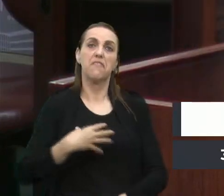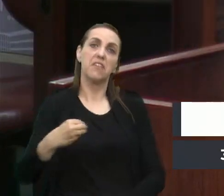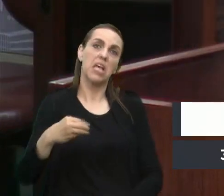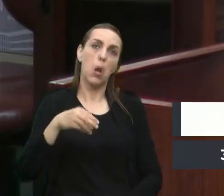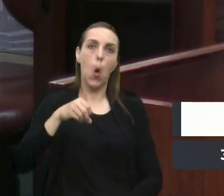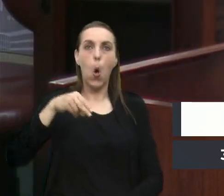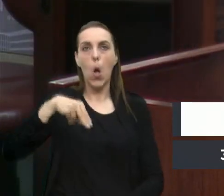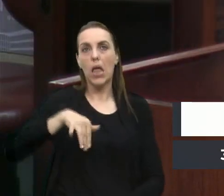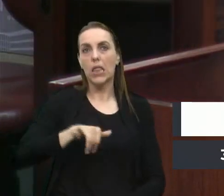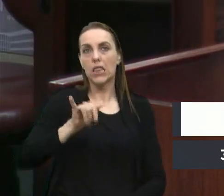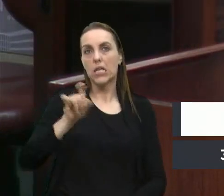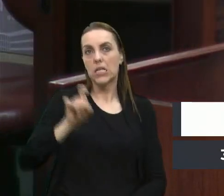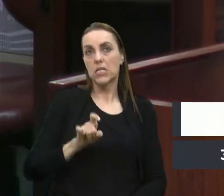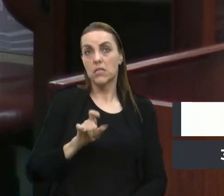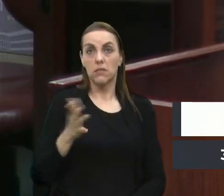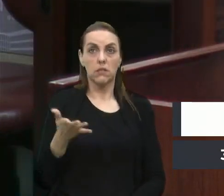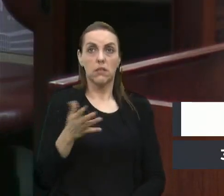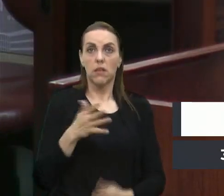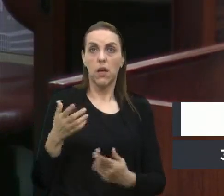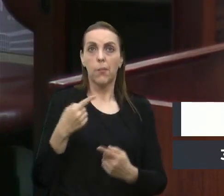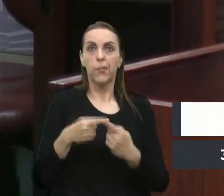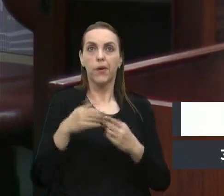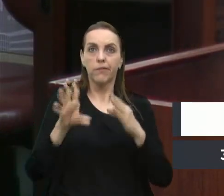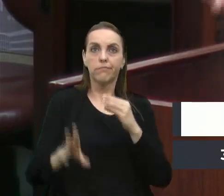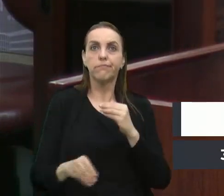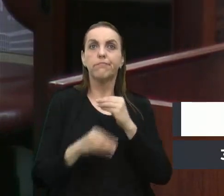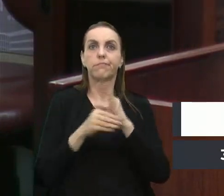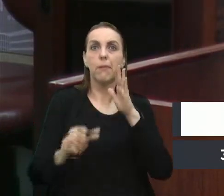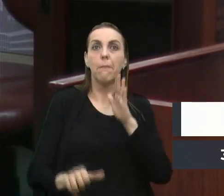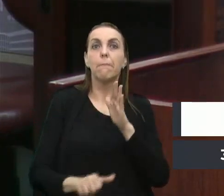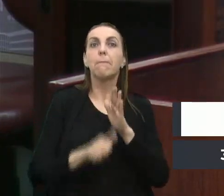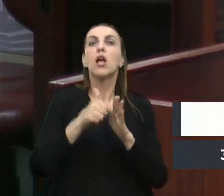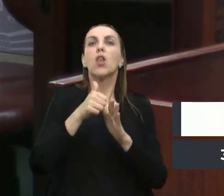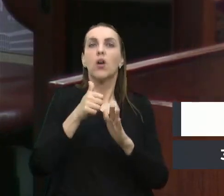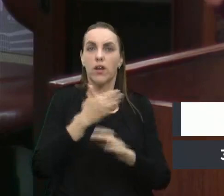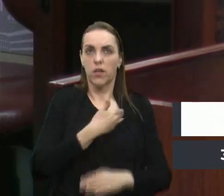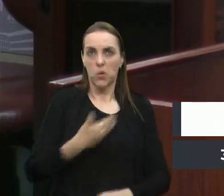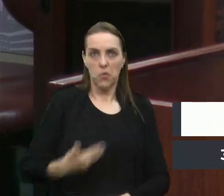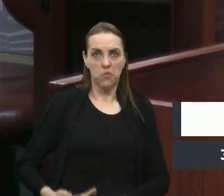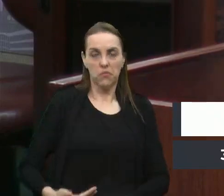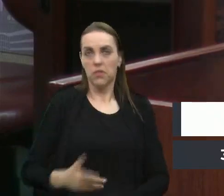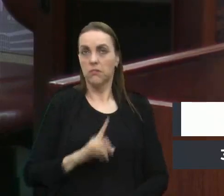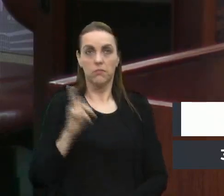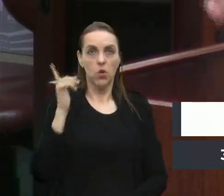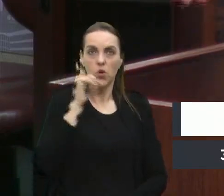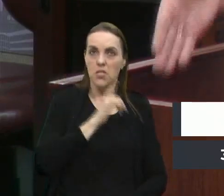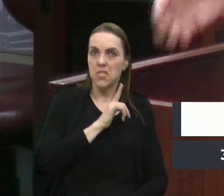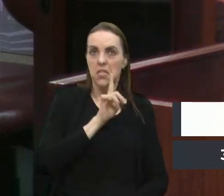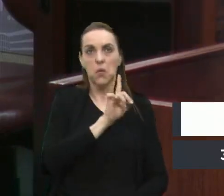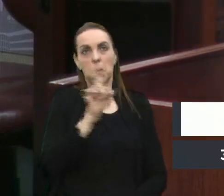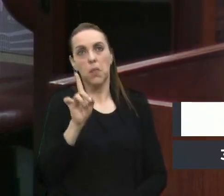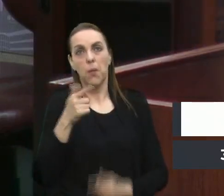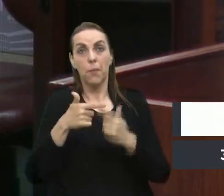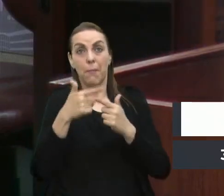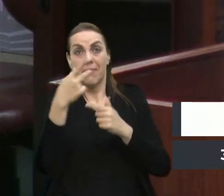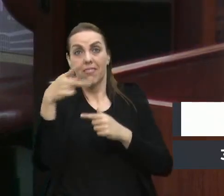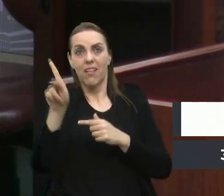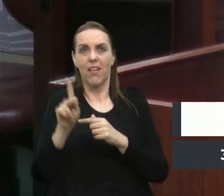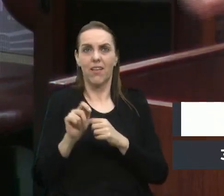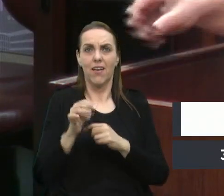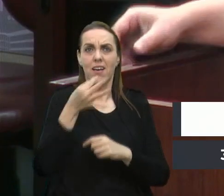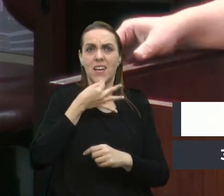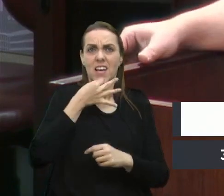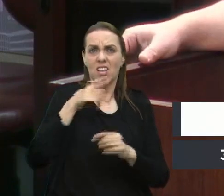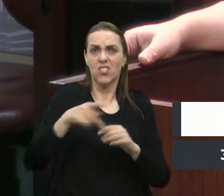menos estava compondo o governo para melhorar o governo. Não conseguiu ou conseguiu, o problema é dele, mas aqui em Caxias acontece isso. Boa parte,